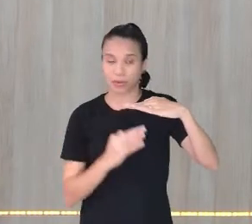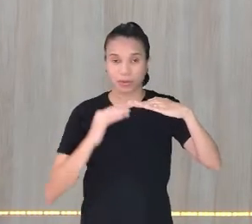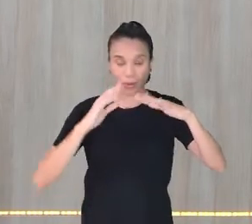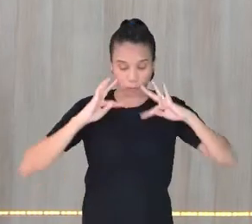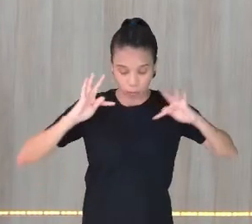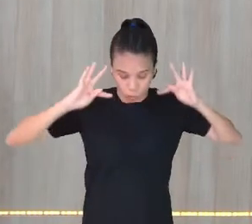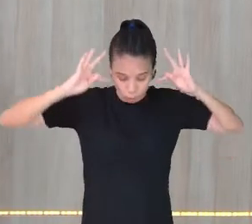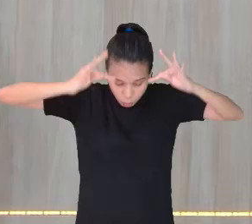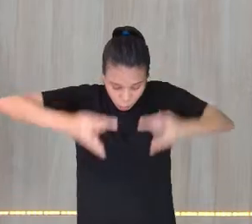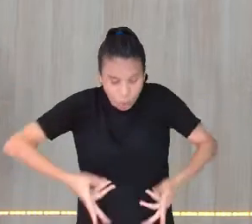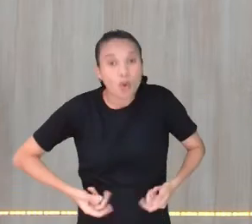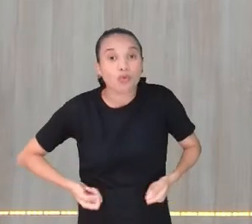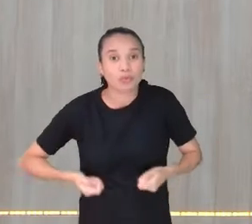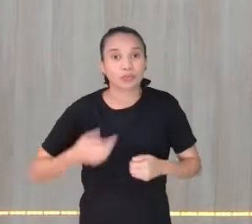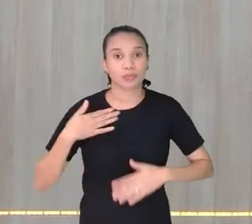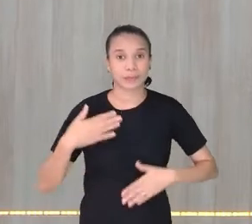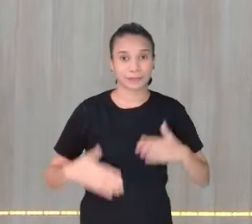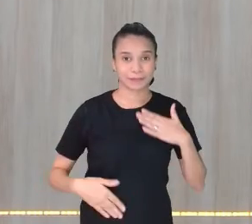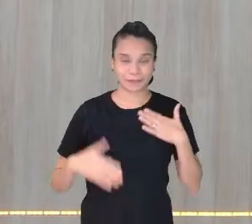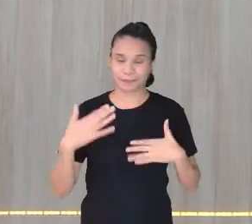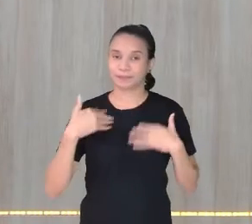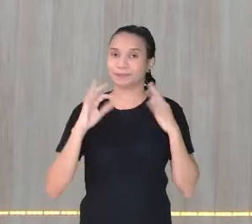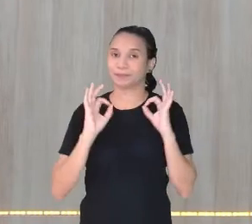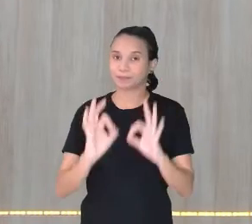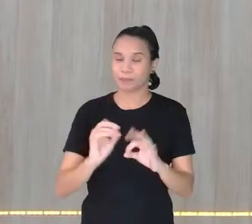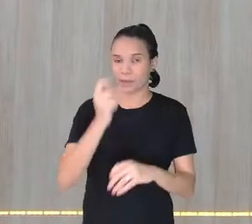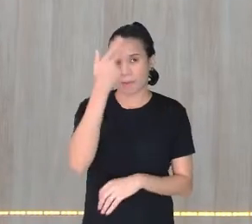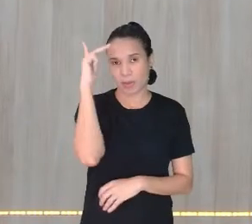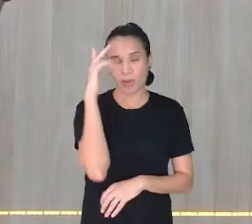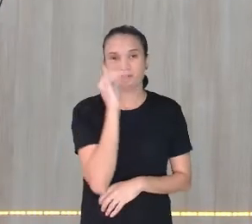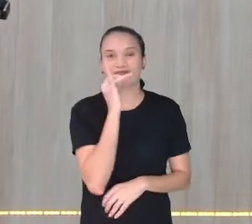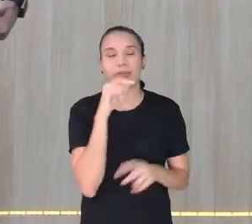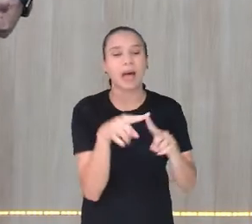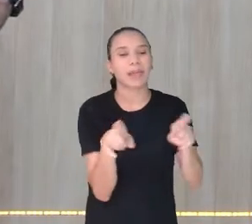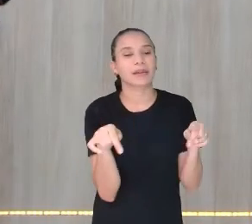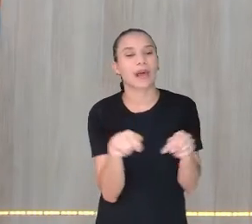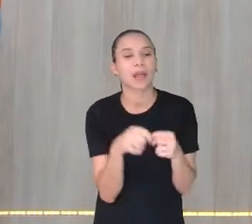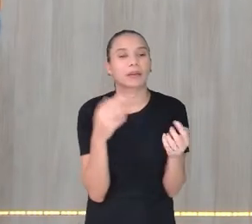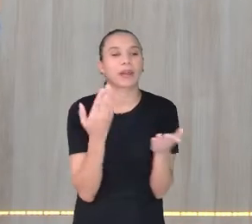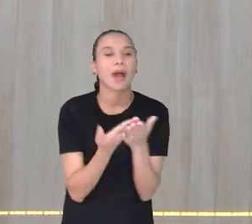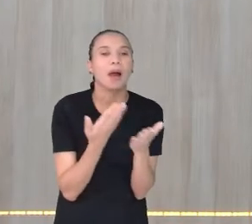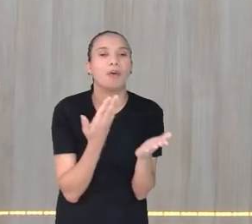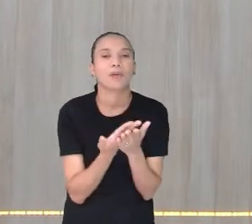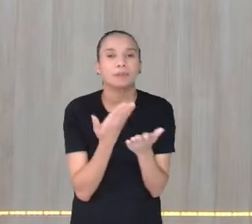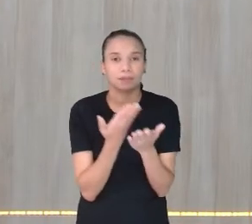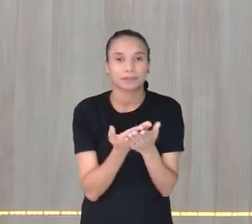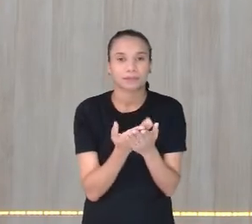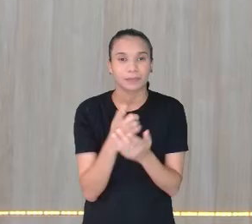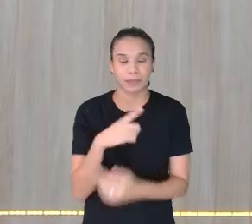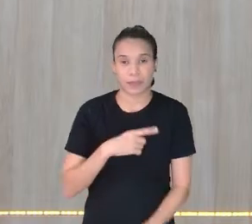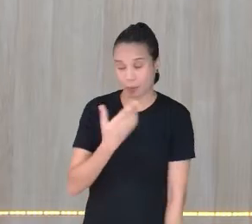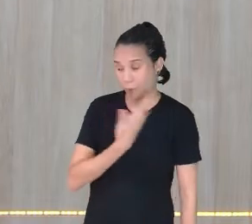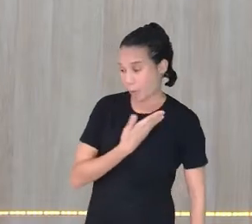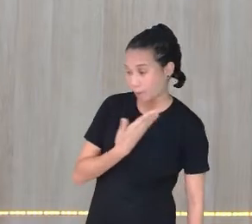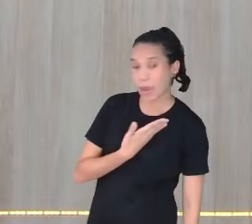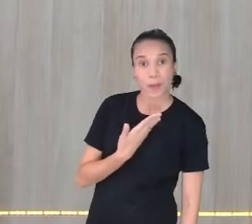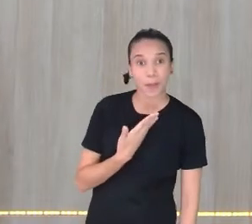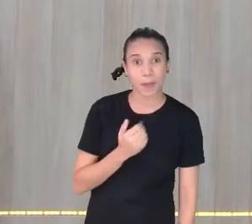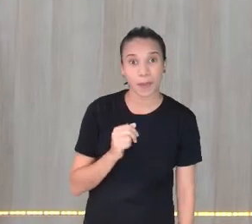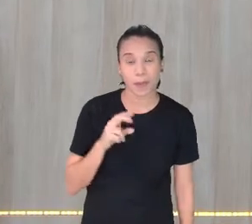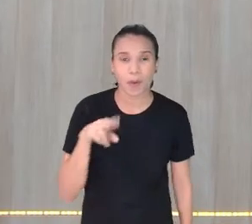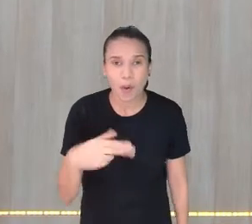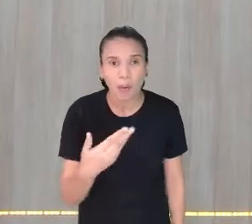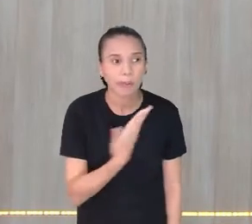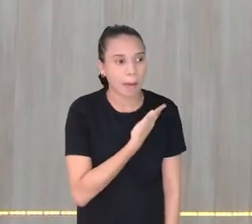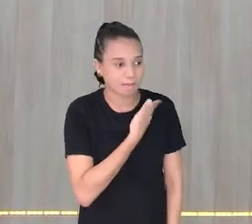fração do seu corpo inteiro, certo? Quando você está na sala de aula que tem um coleguinha ou